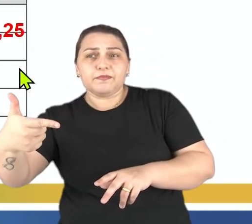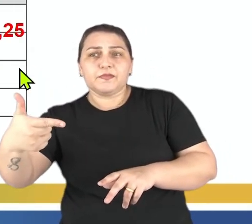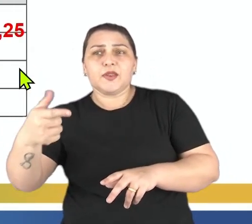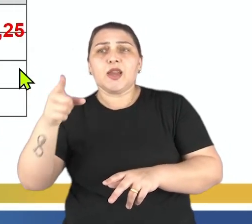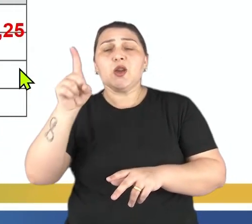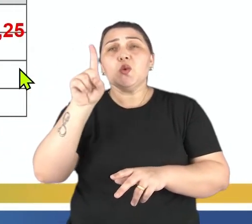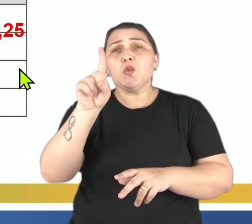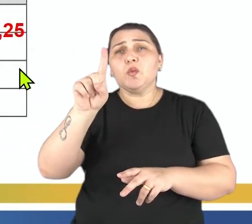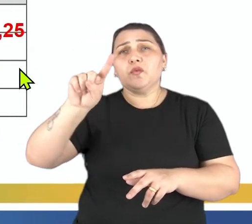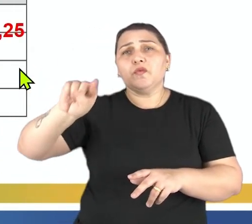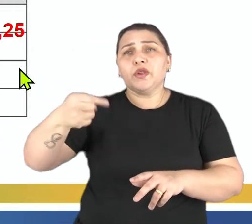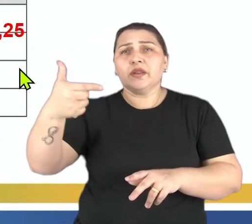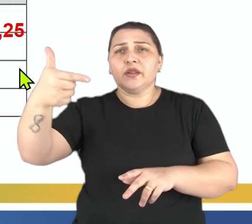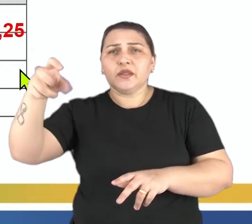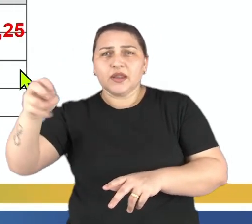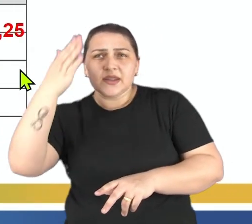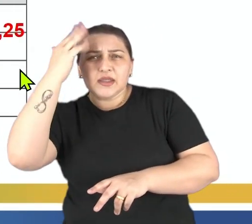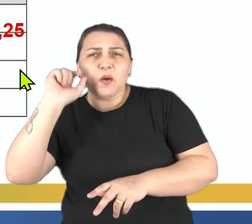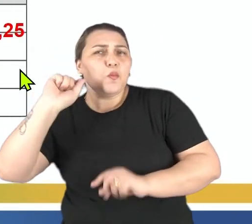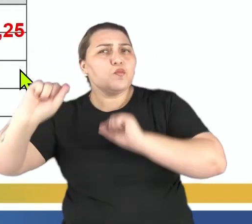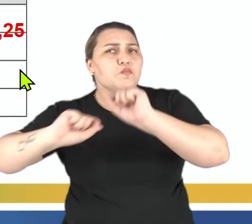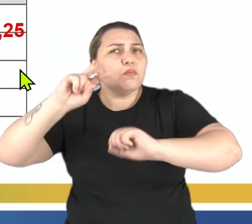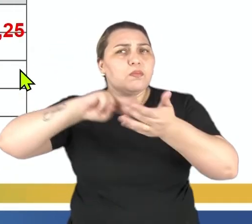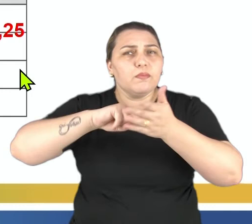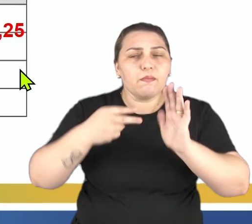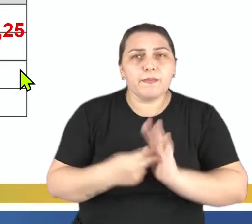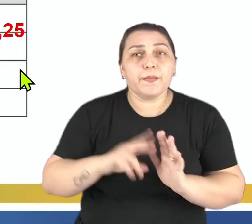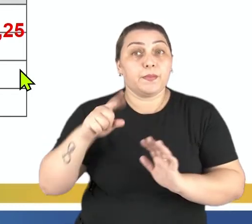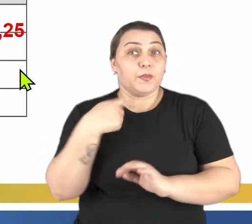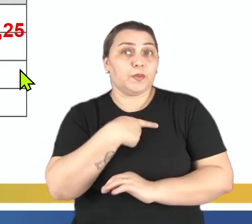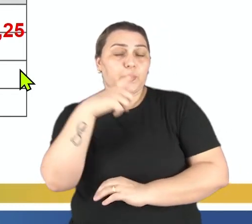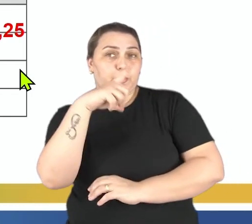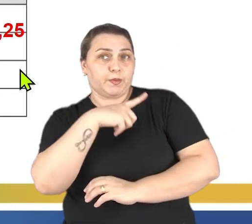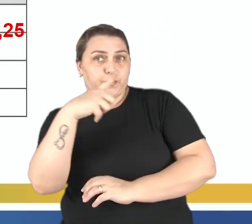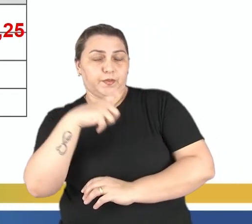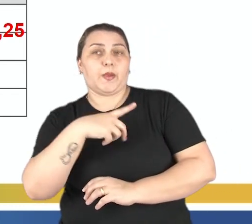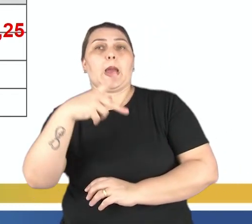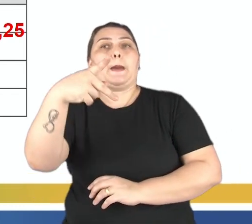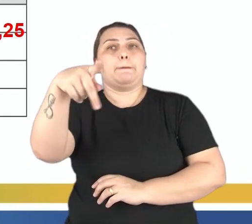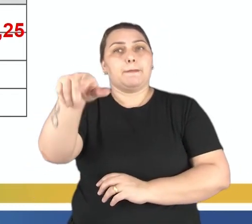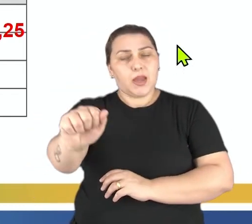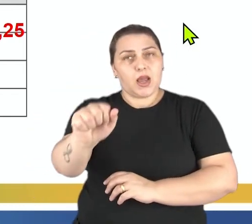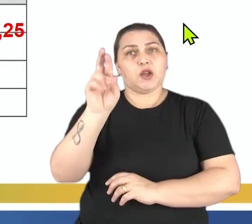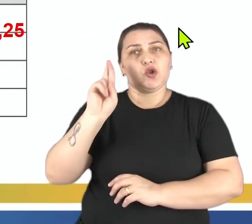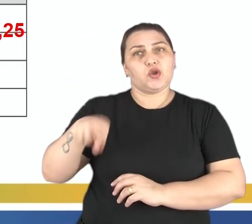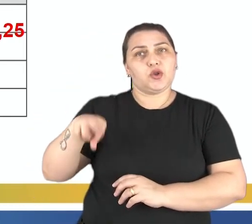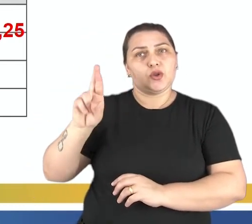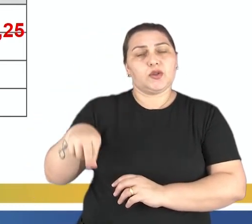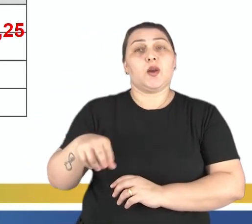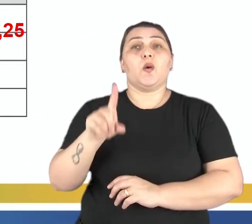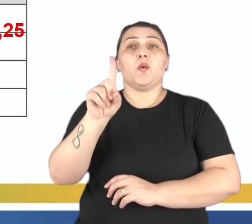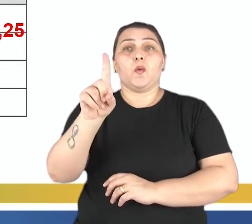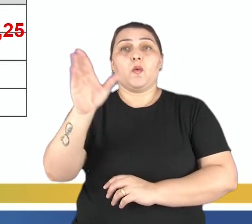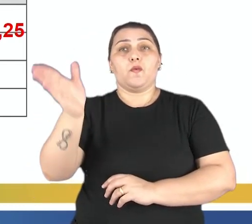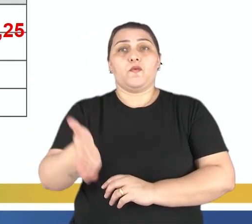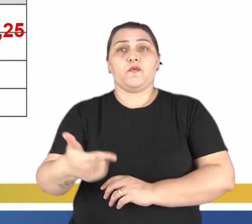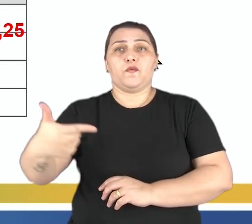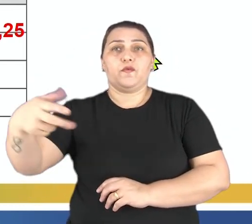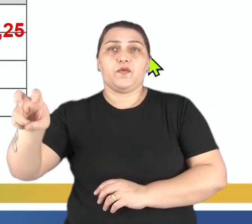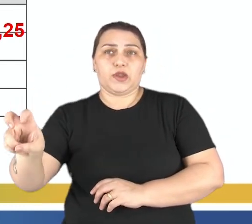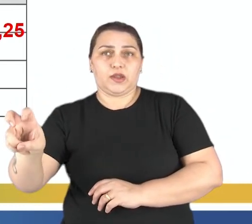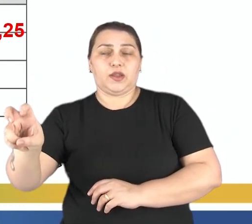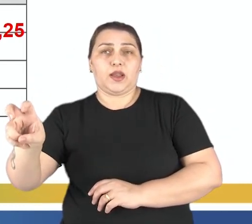de 1,25. Sabe o que isso significa? Que nós temos aí uma PA de razão